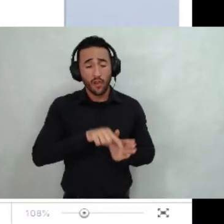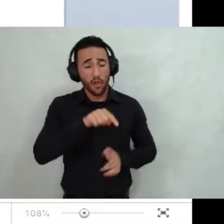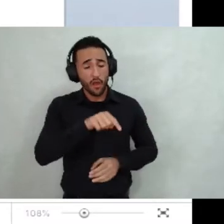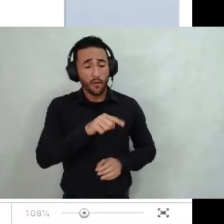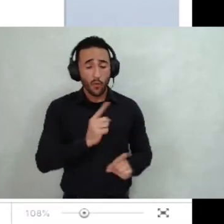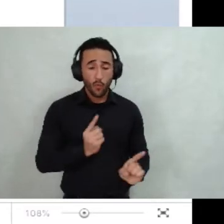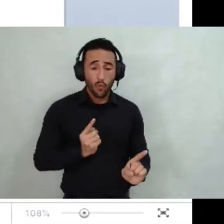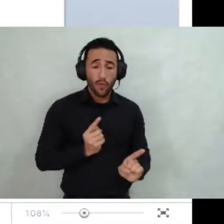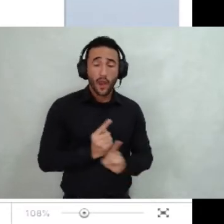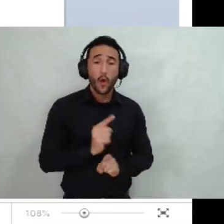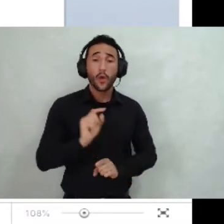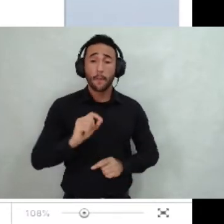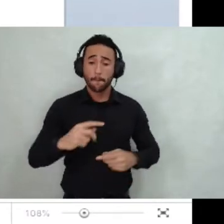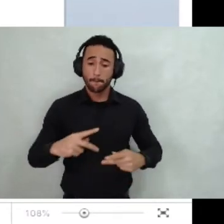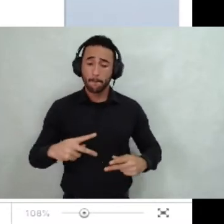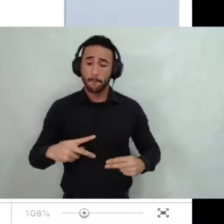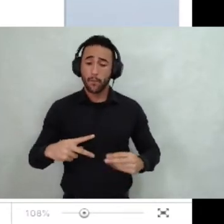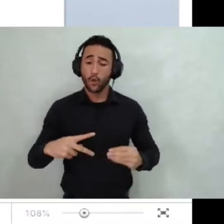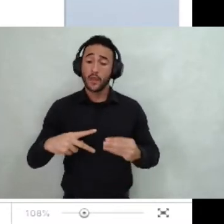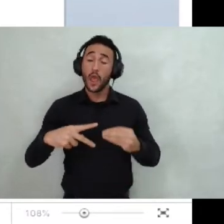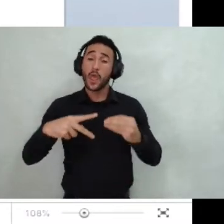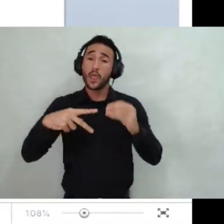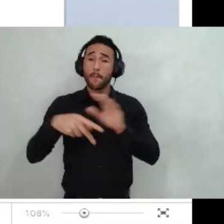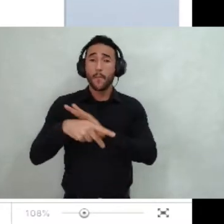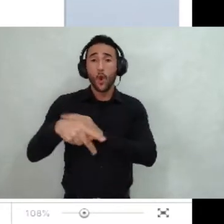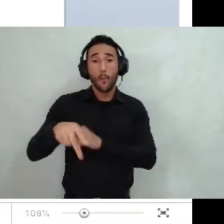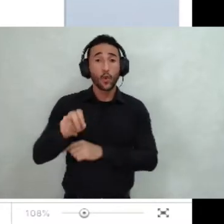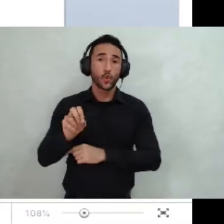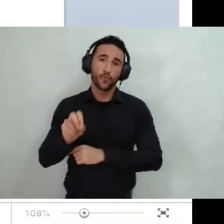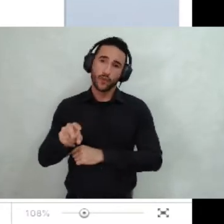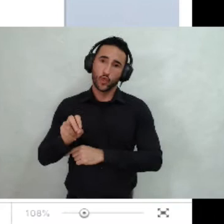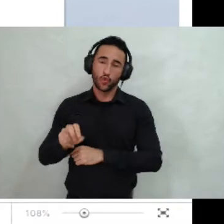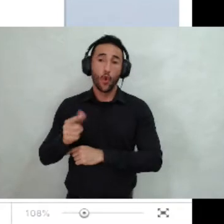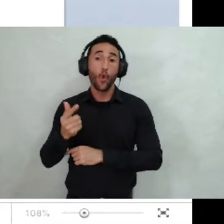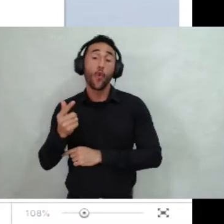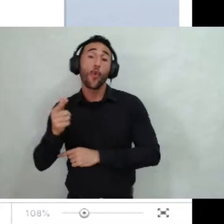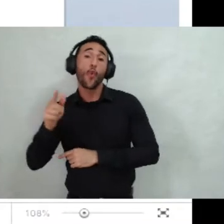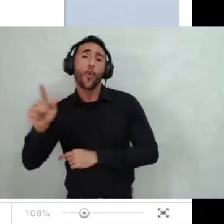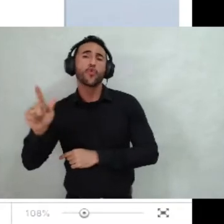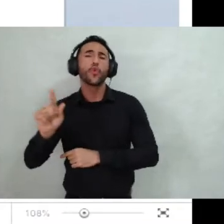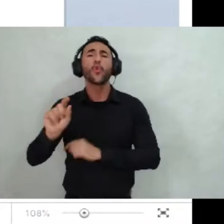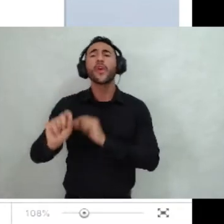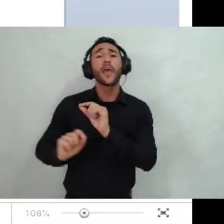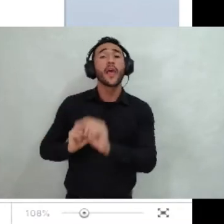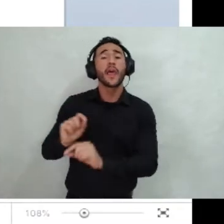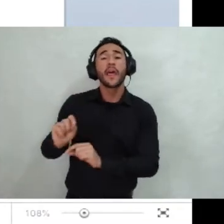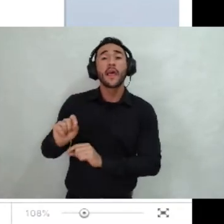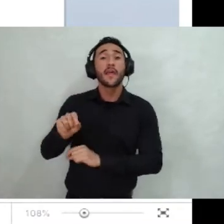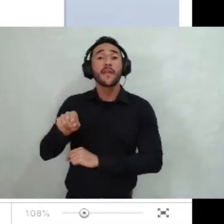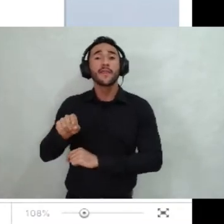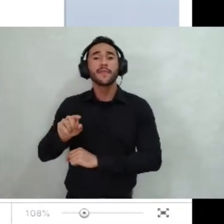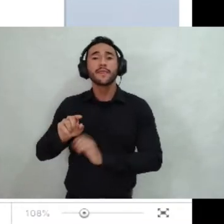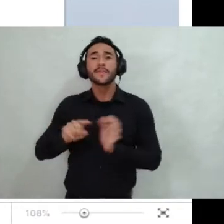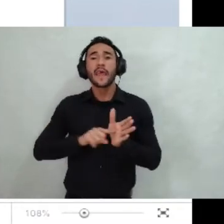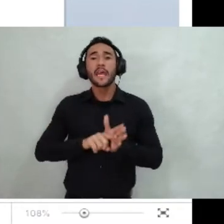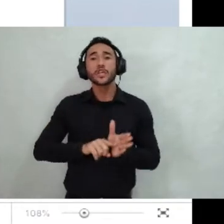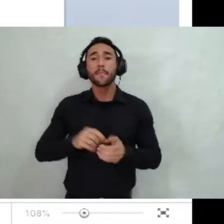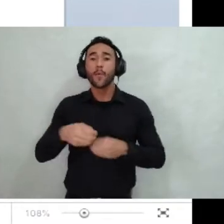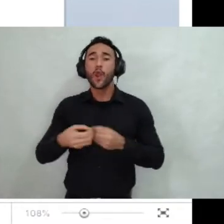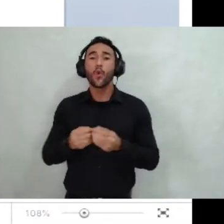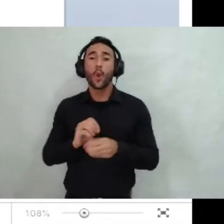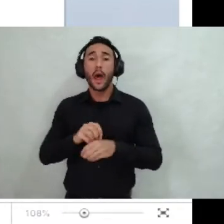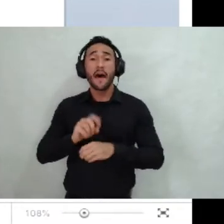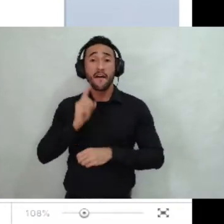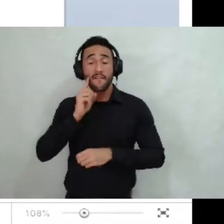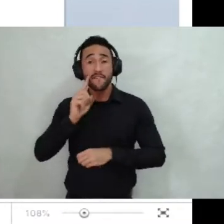proteína do vírus, diferente do teste molecular, onde a gente detecta o material genético. Então,